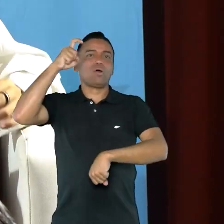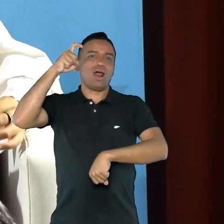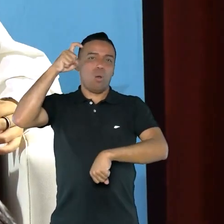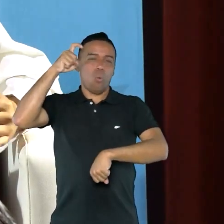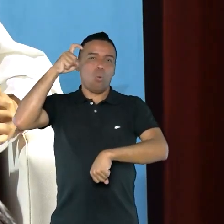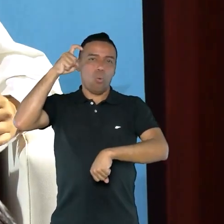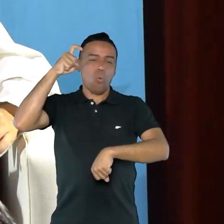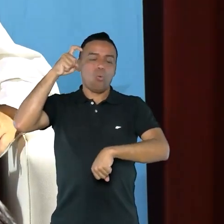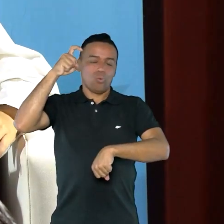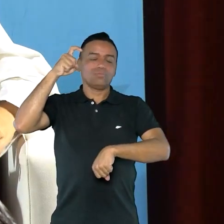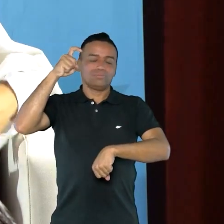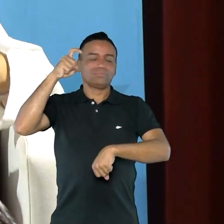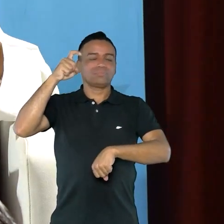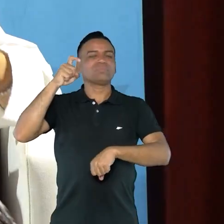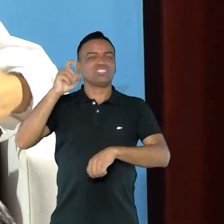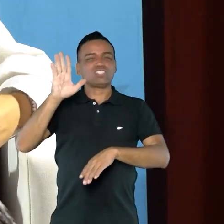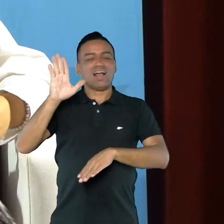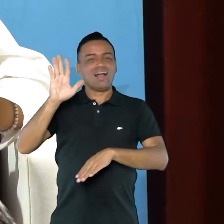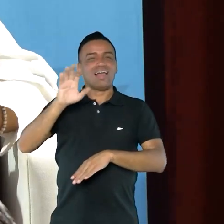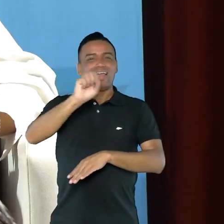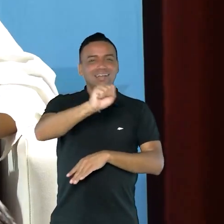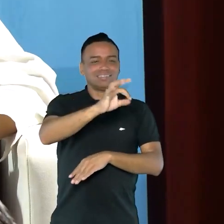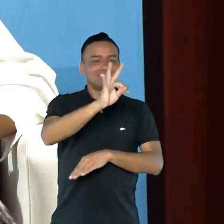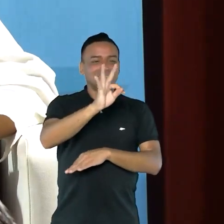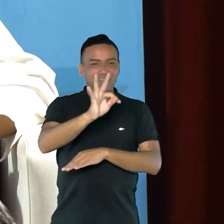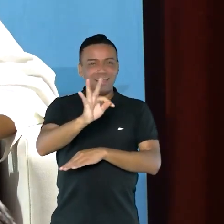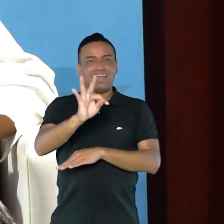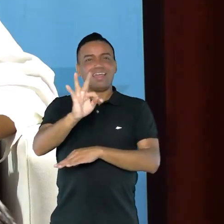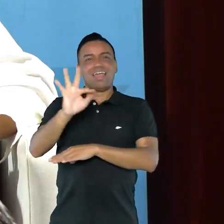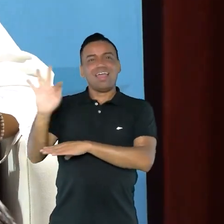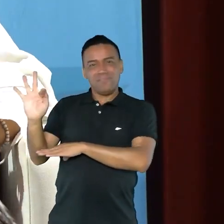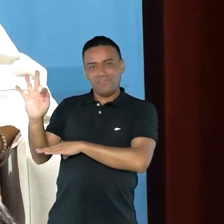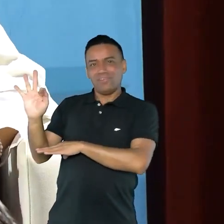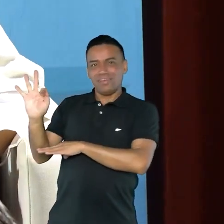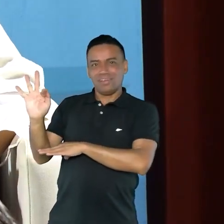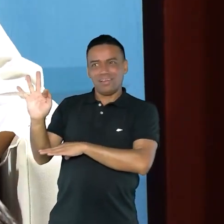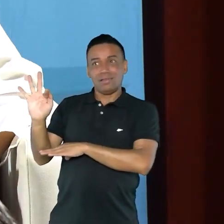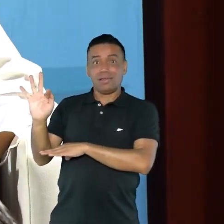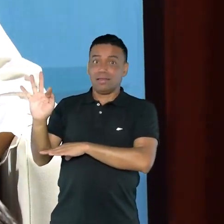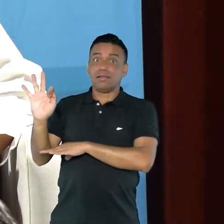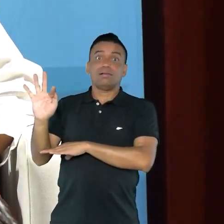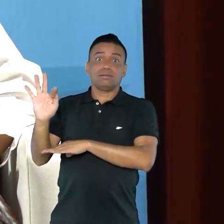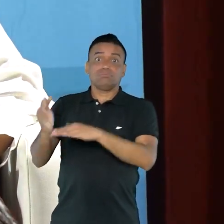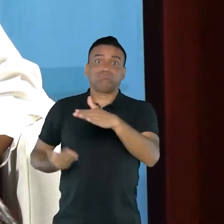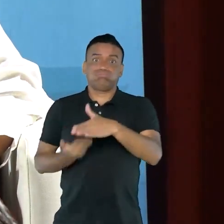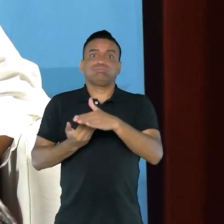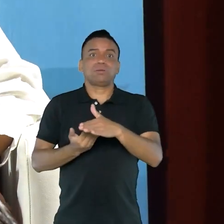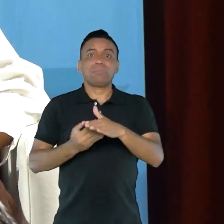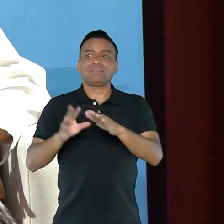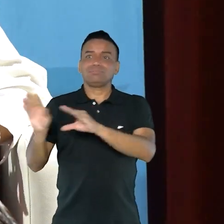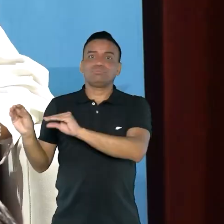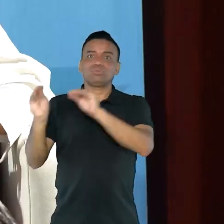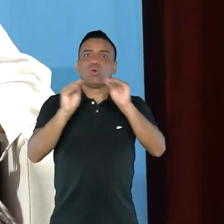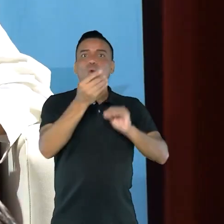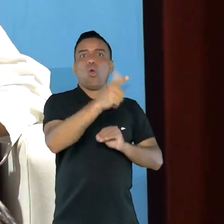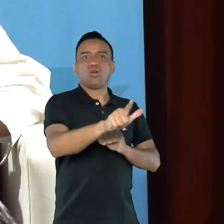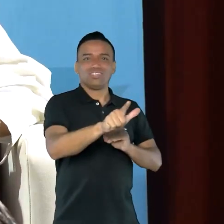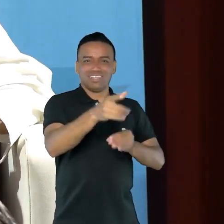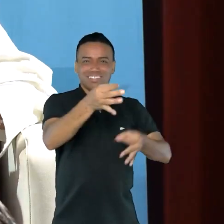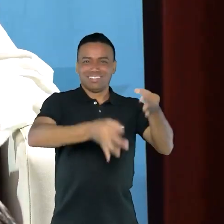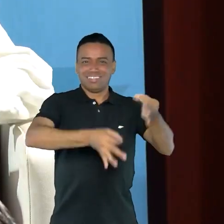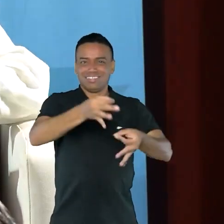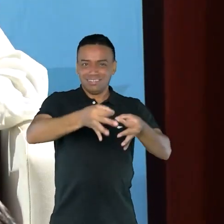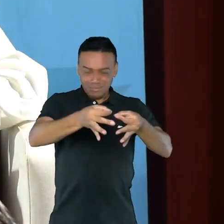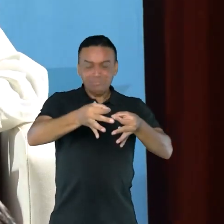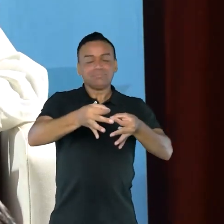tinha sido barrado no STF, mas agora segue em outras instâncias, né? E para mim é muito ilustrativo que o nome desse